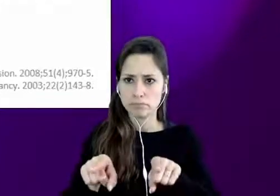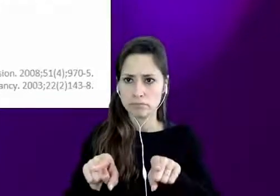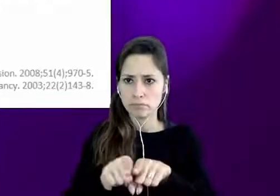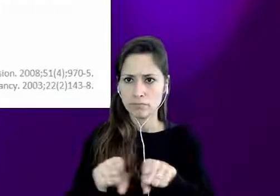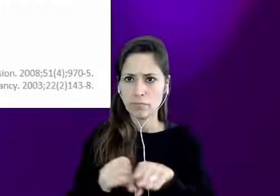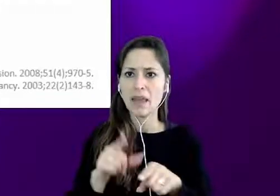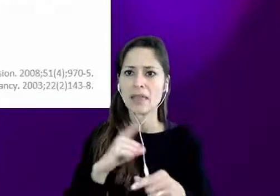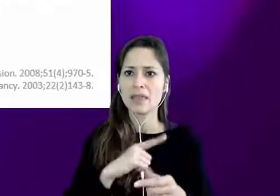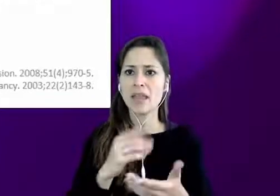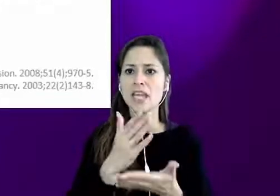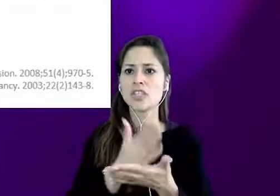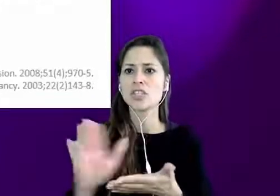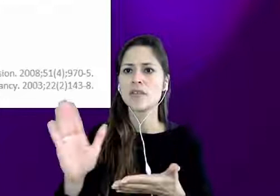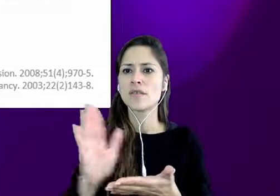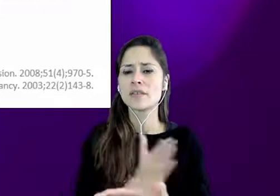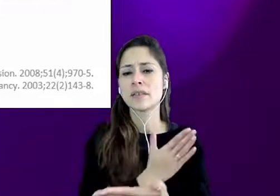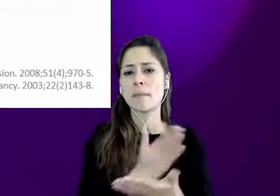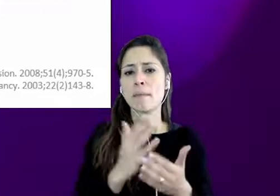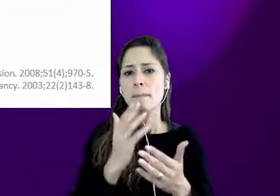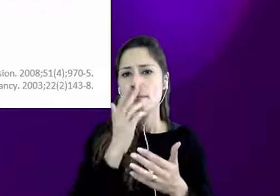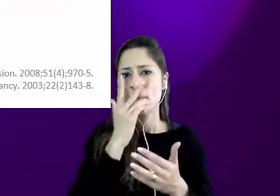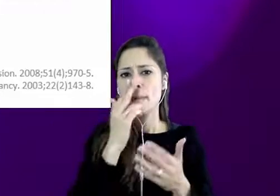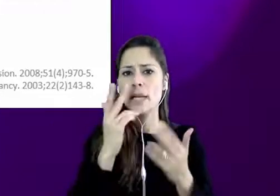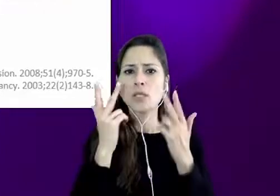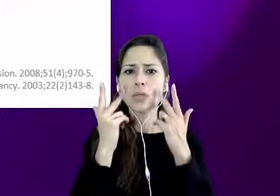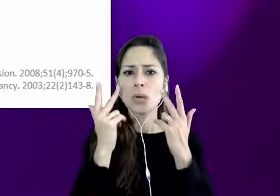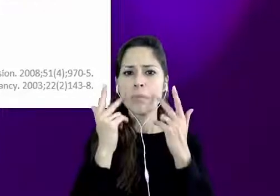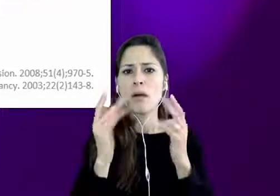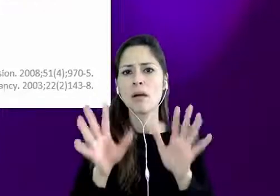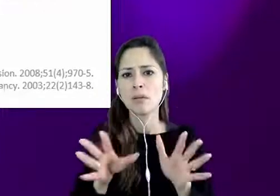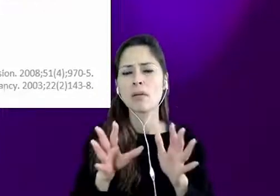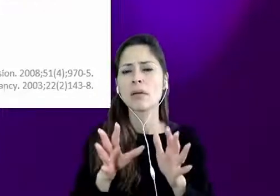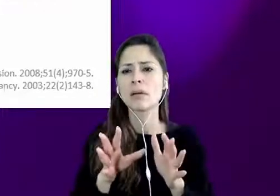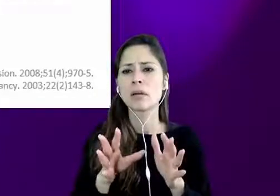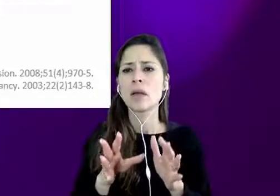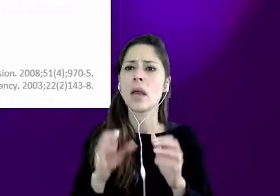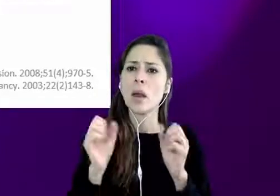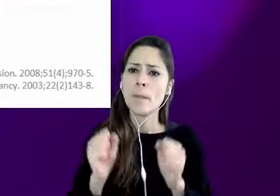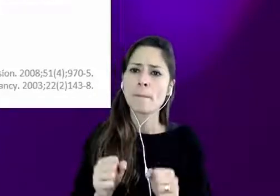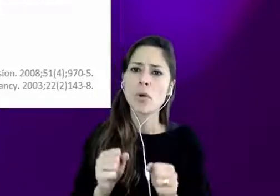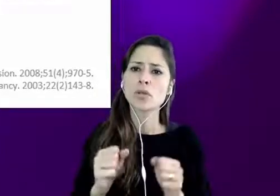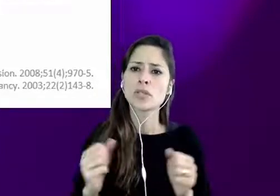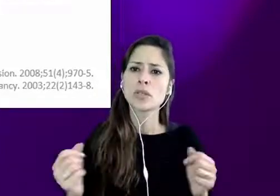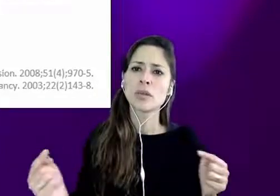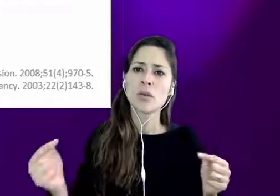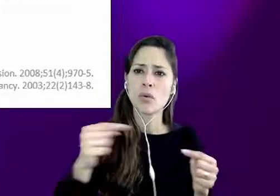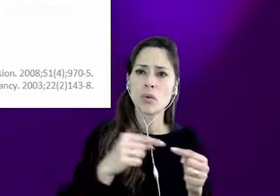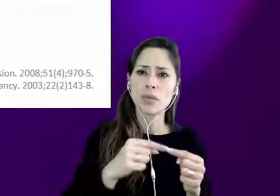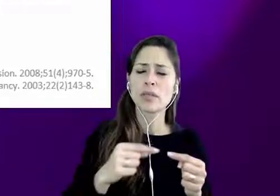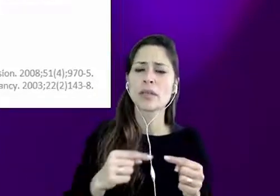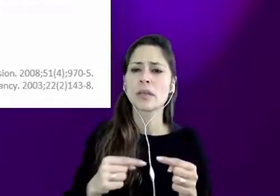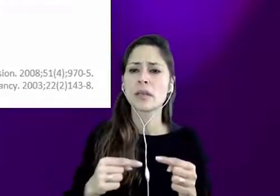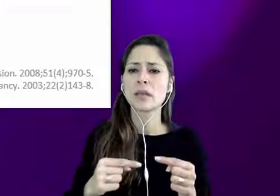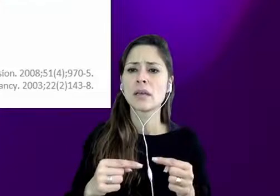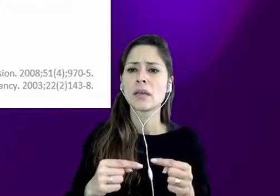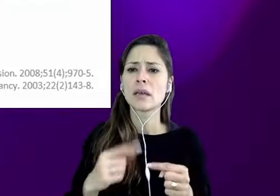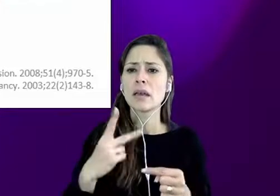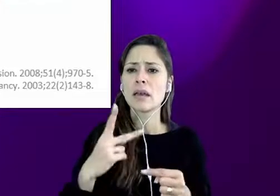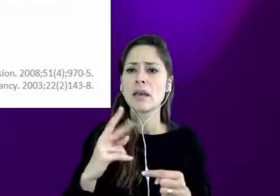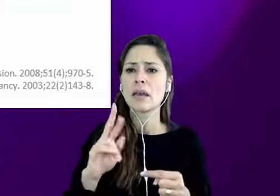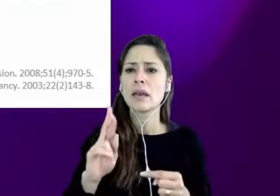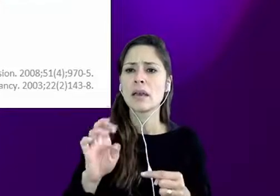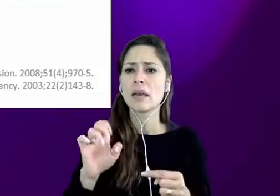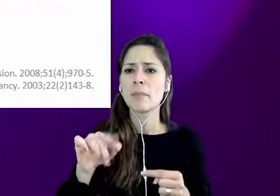divisão que parece ser lógica, mas muitas vezes não é, e que pode estar, sim, relacionada ao prognóstico. É que a pré-eclâmpsia que